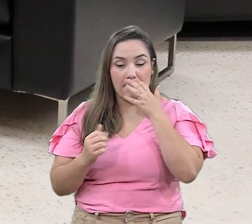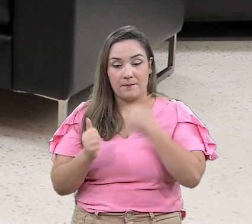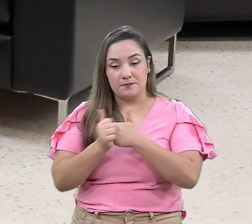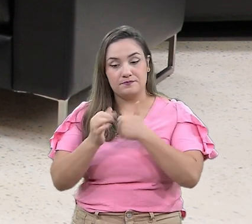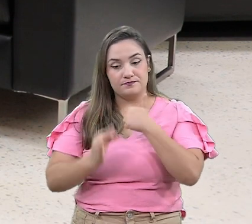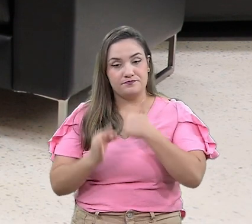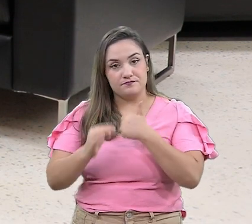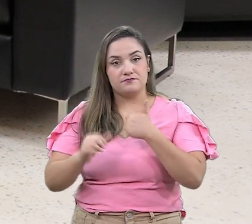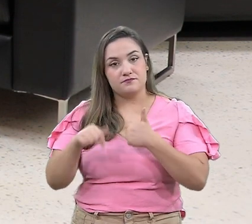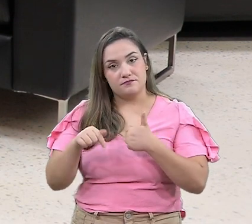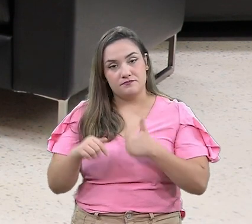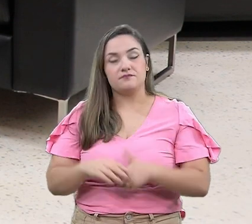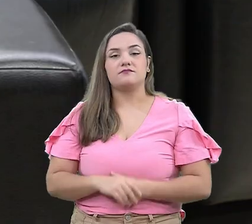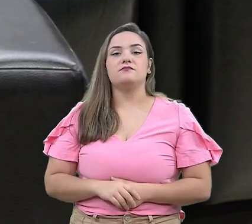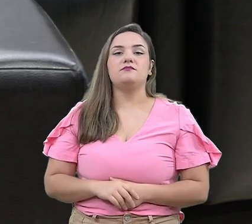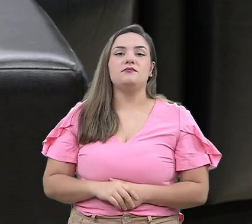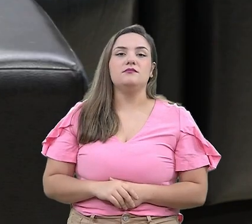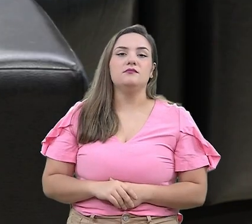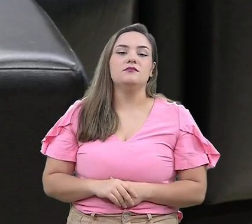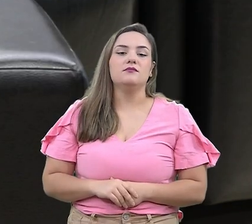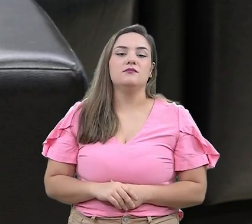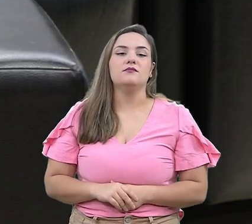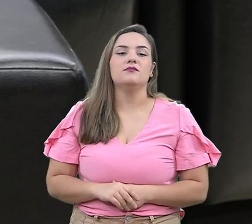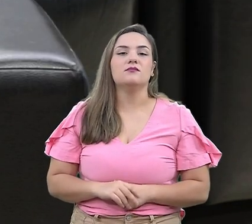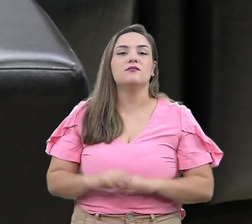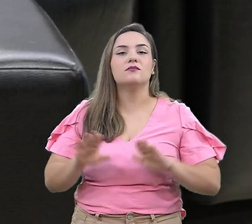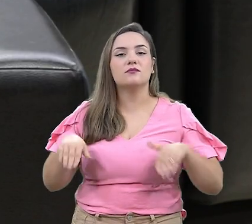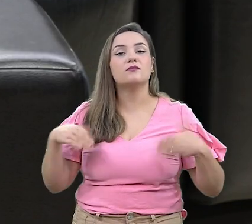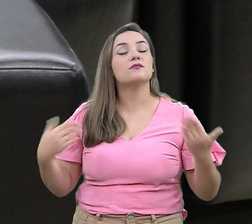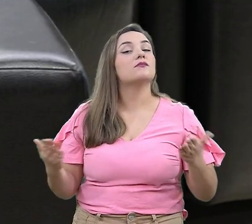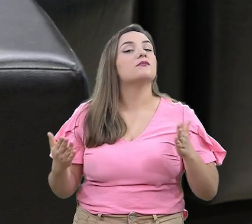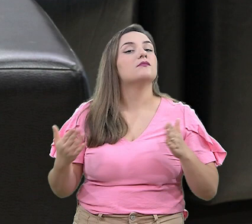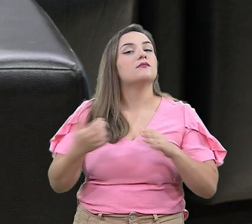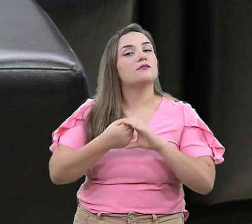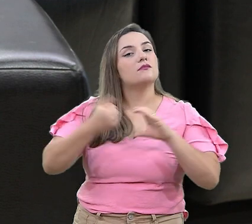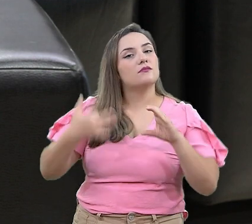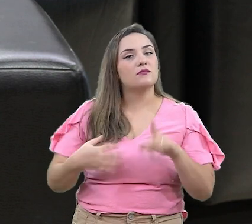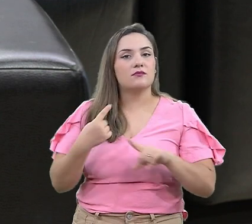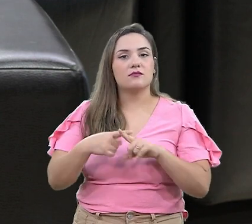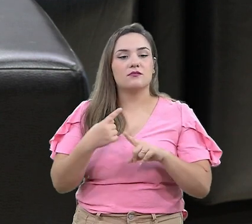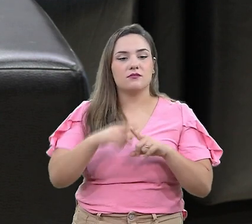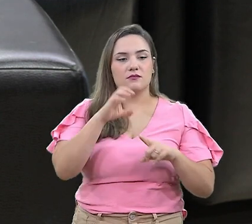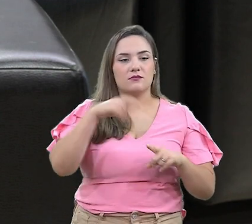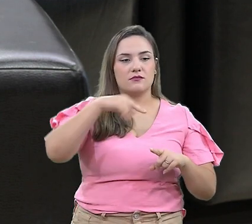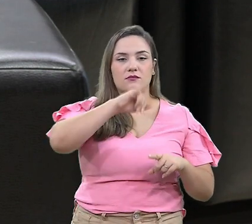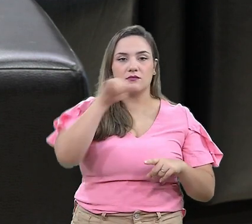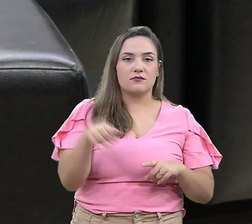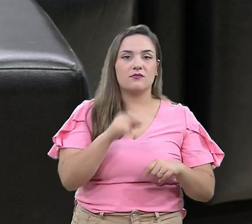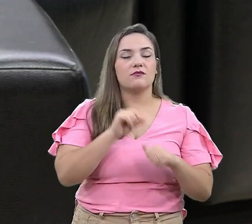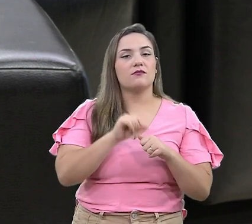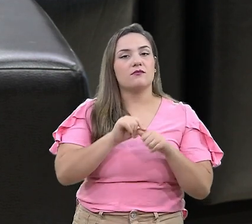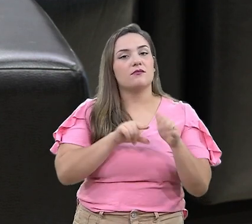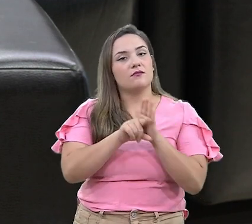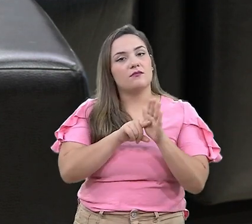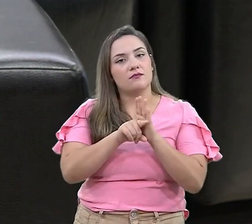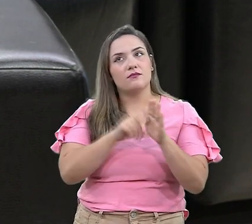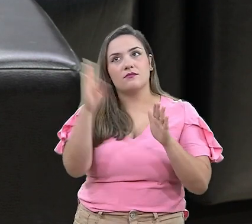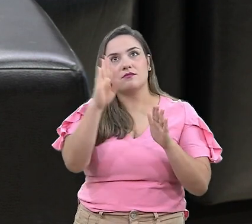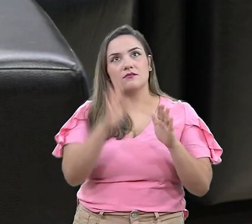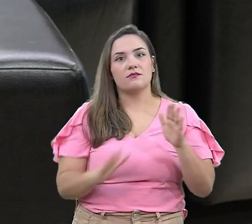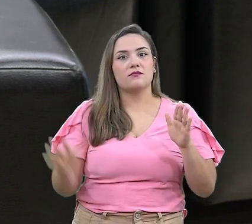tribunal em particular, né, das características, porque o CNJ fez uma pesquisa nacional, mas agora nós vamos elaborar